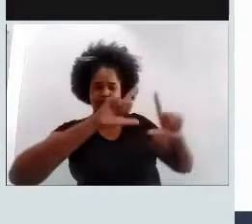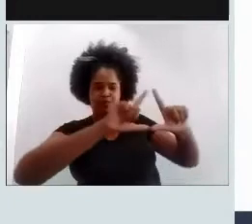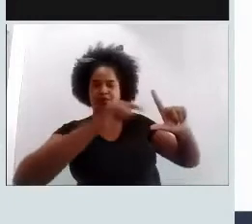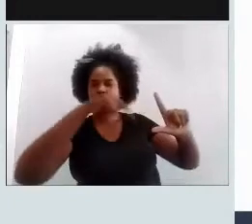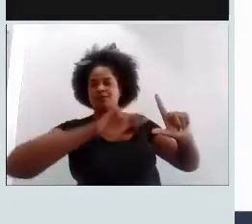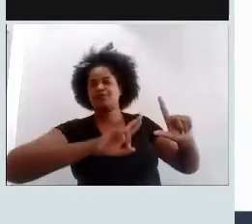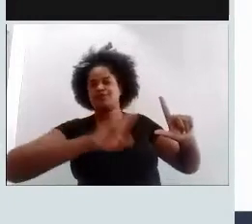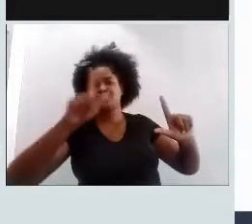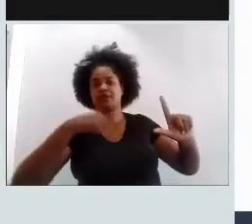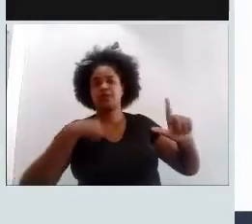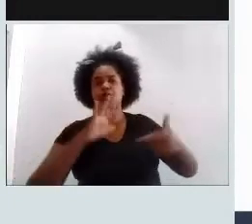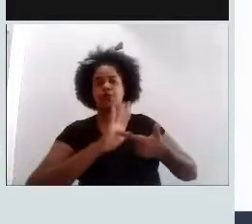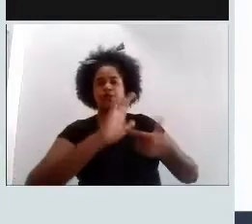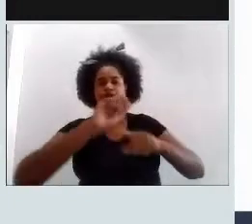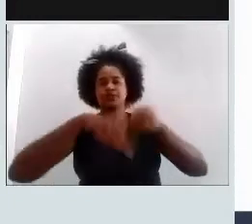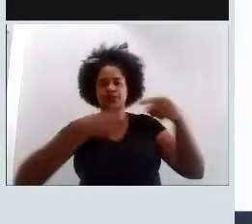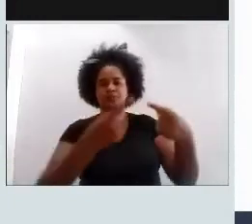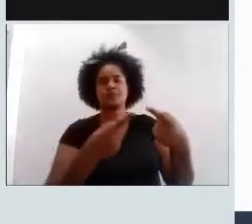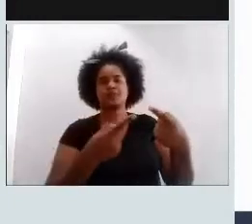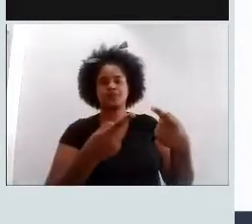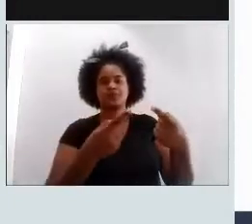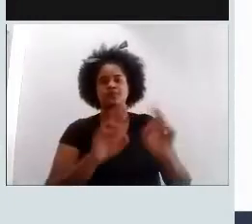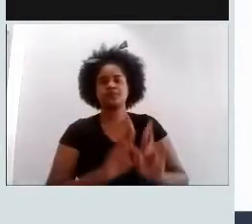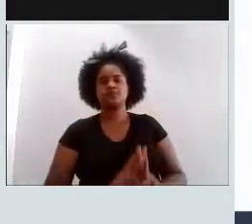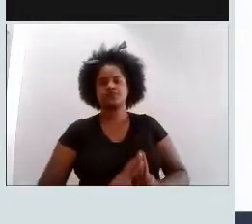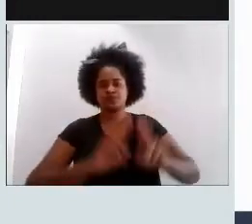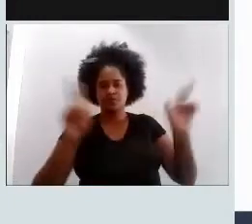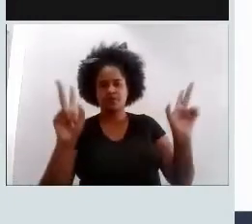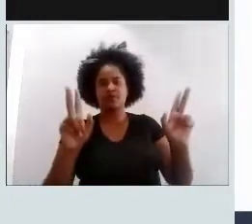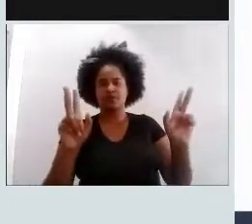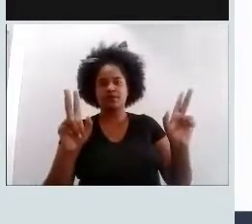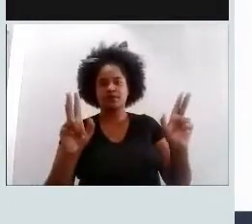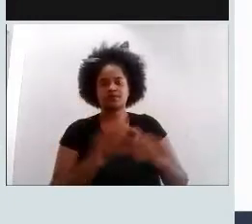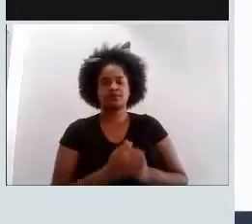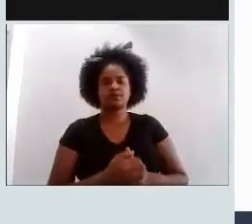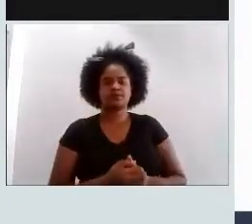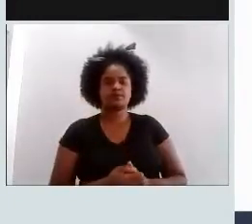história, como foi que chegaram a esse resultado, certo?